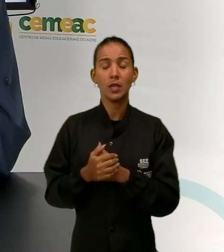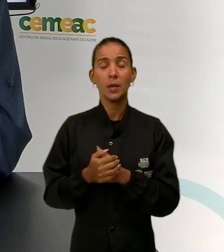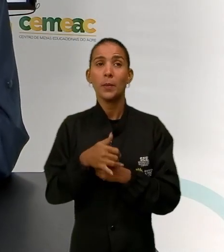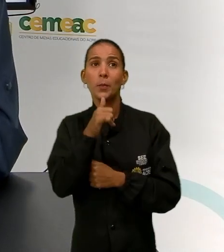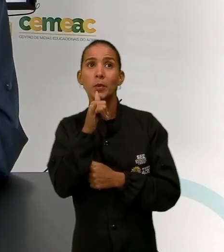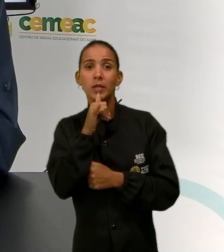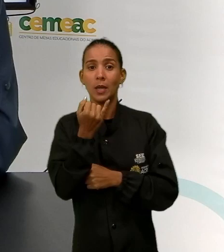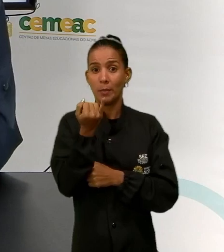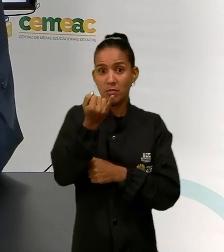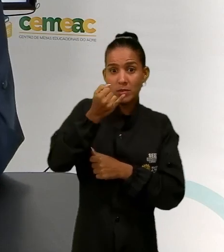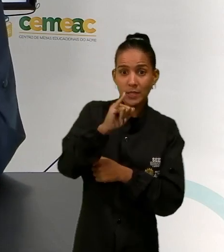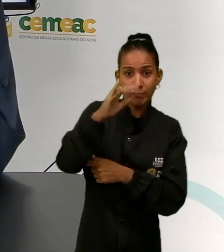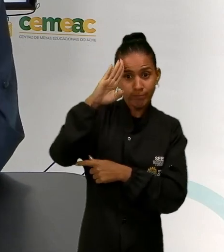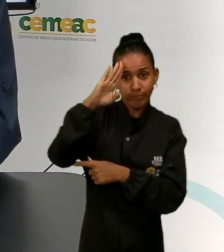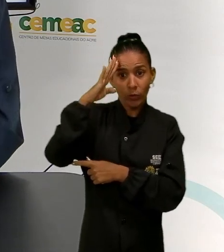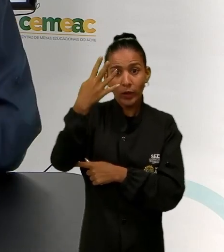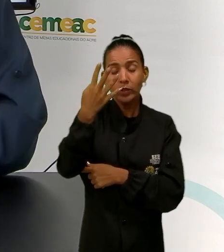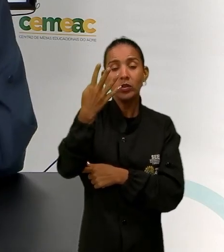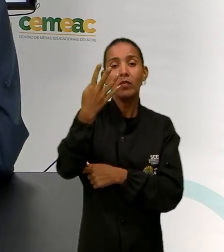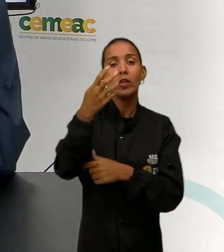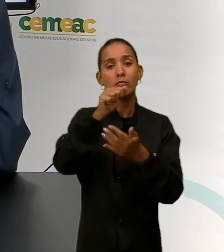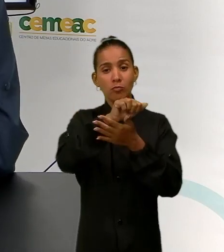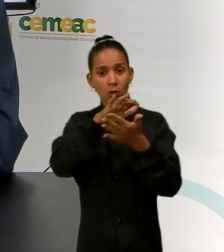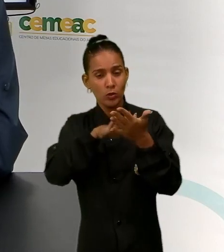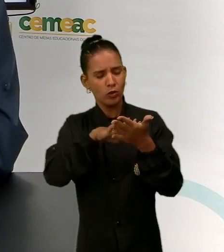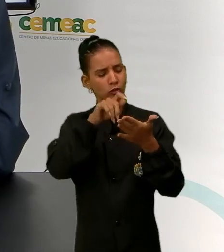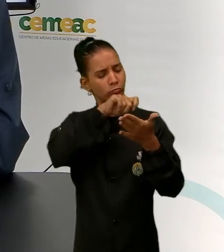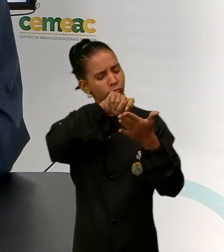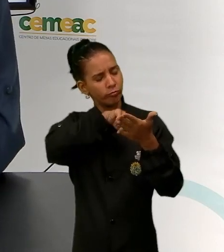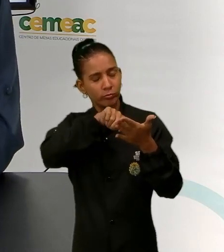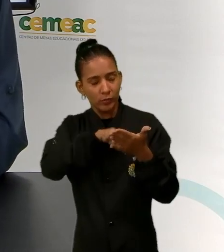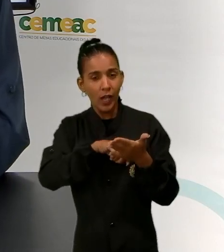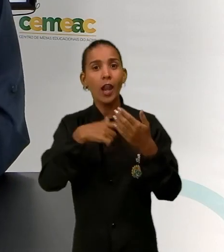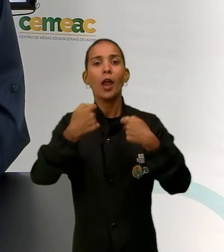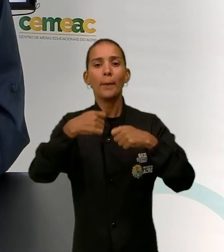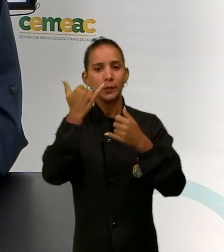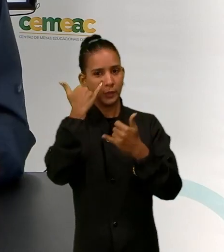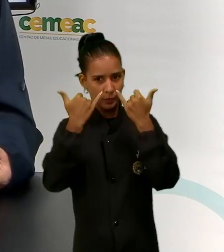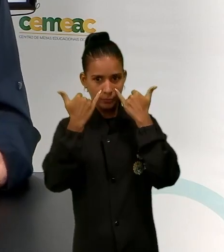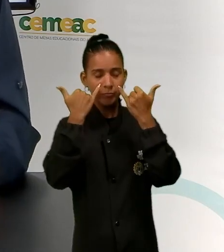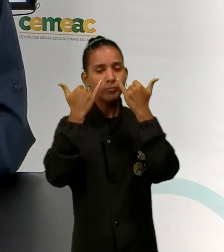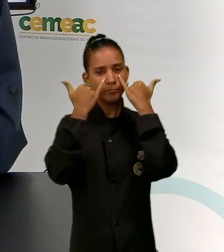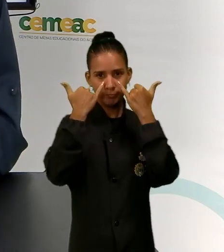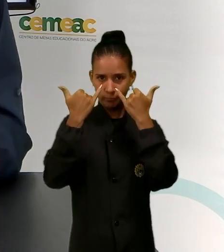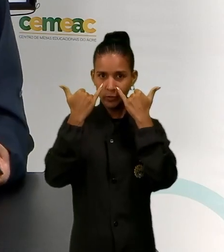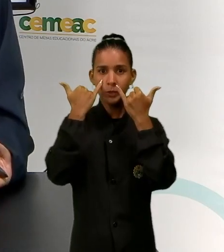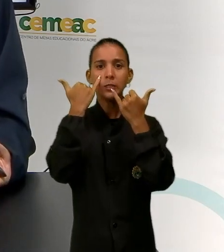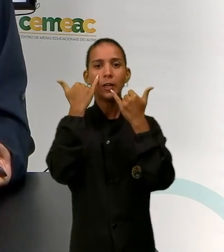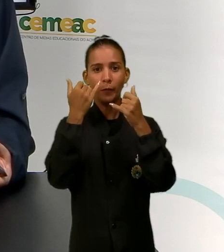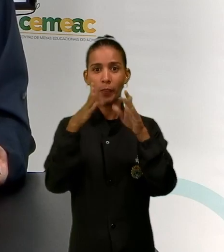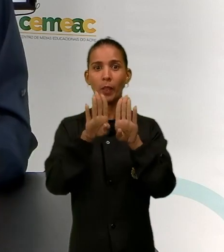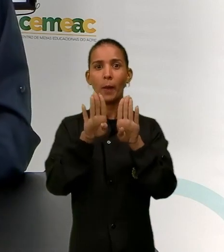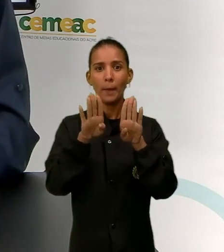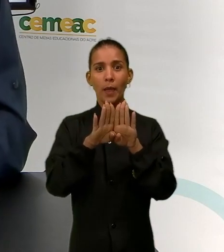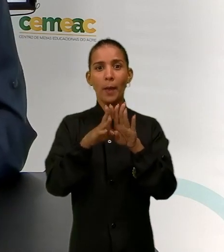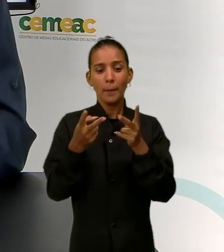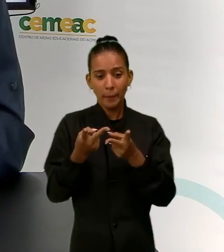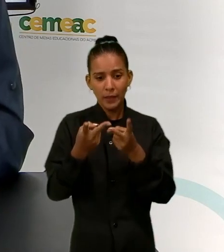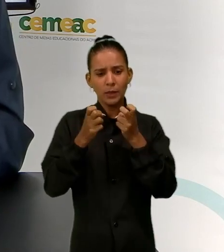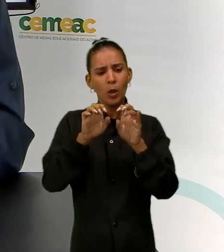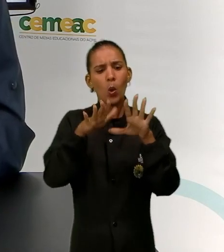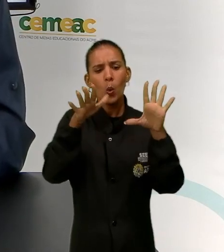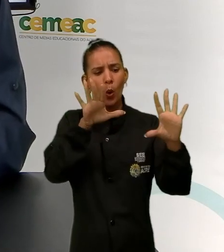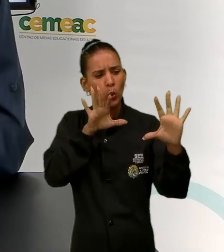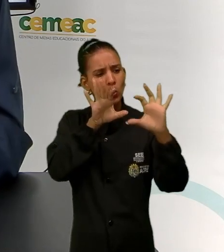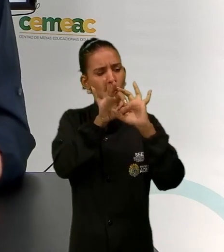um exercício de estequiometria, a gente precisa dessas informações. Então, se a gente vai ver ali que tipo de ligação que esse átomo